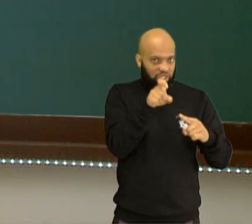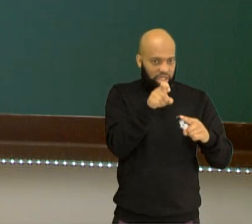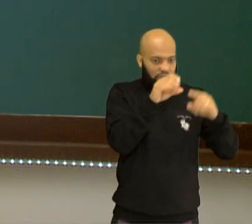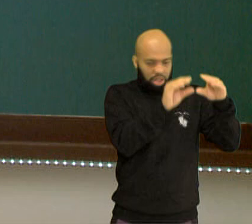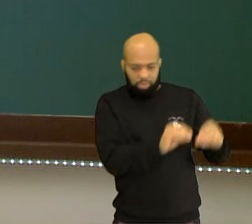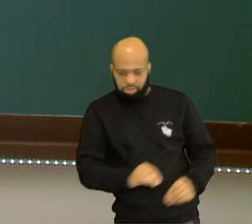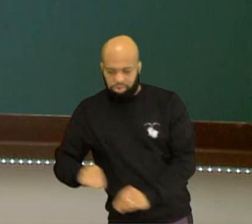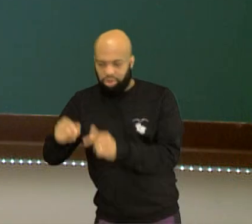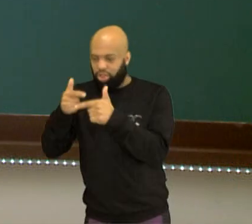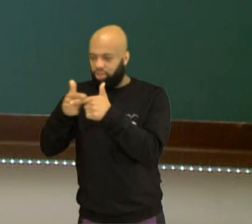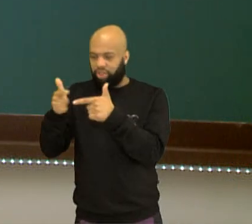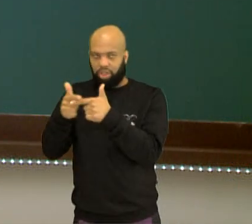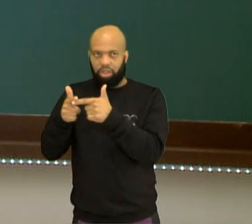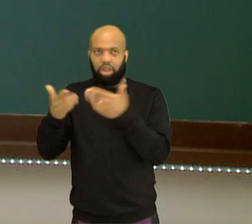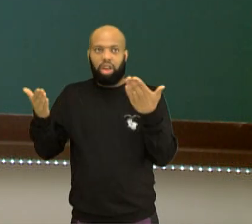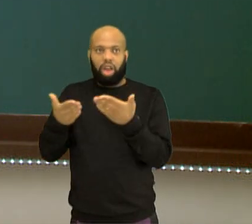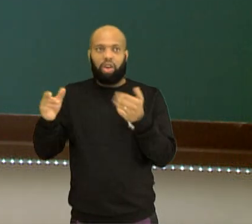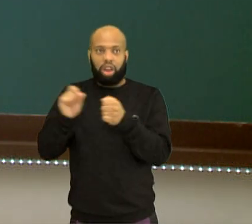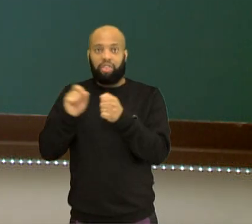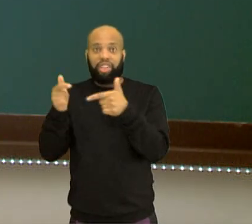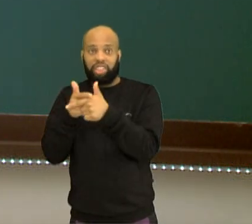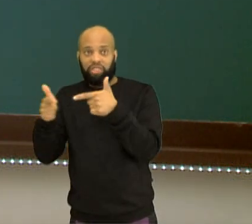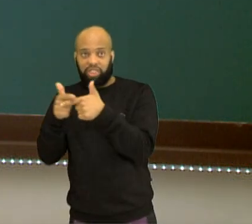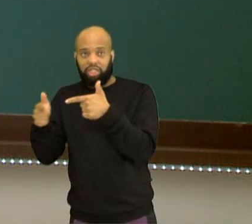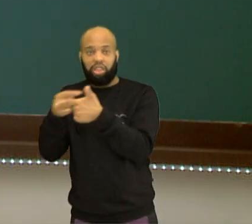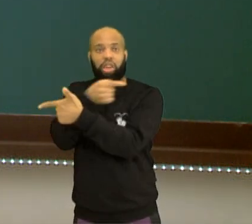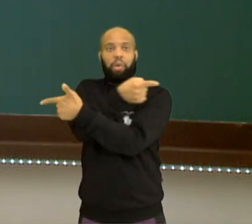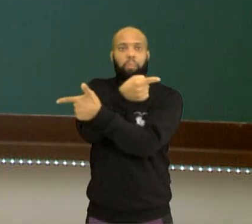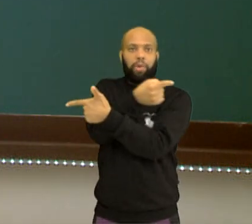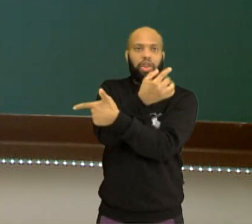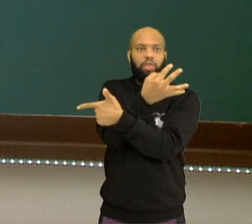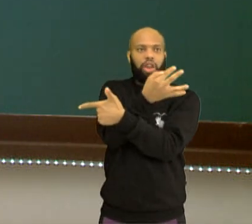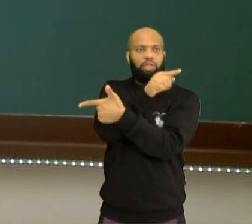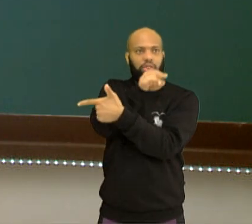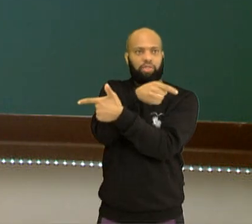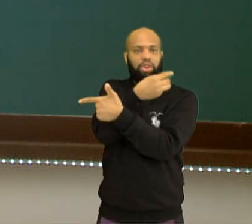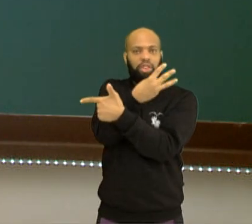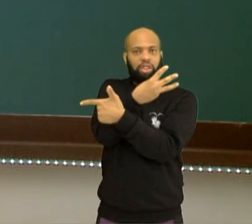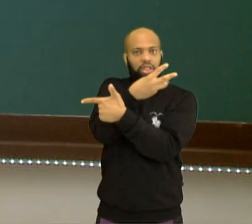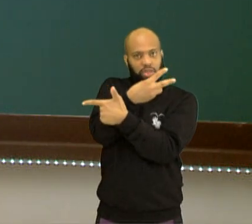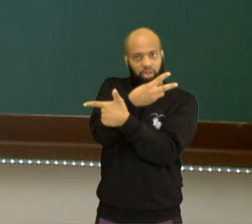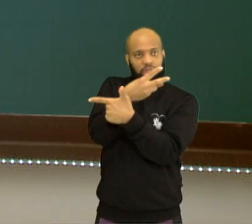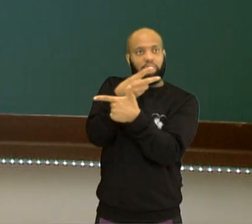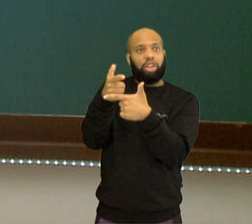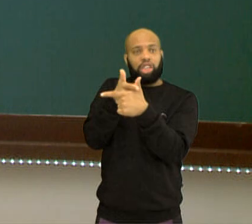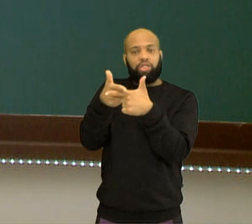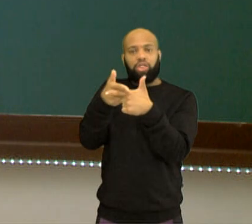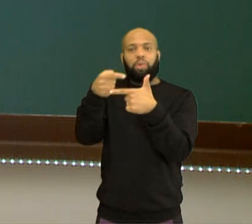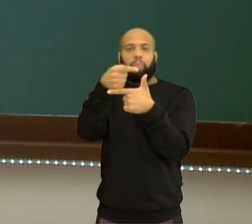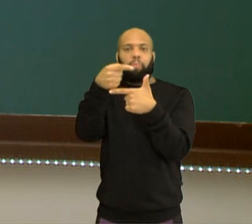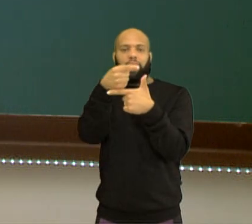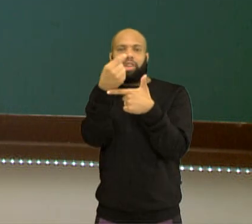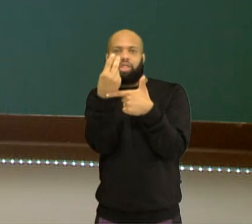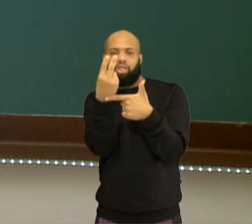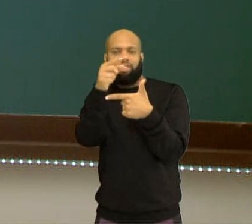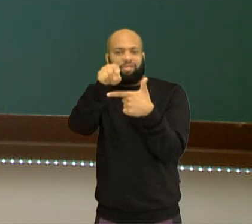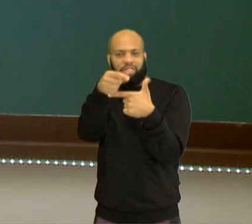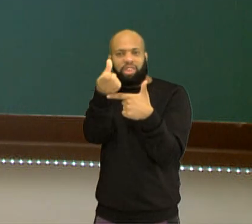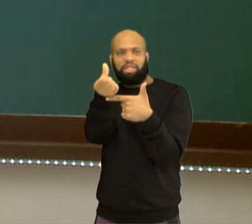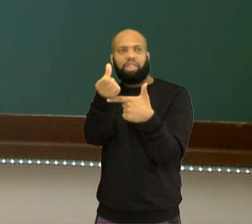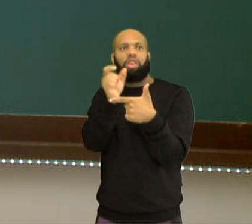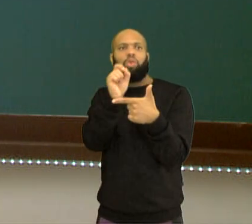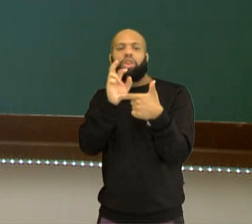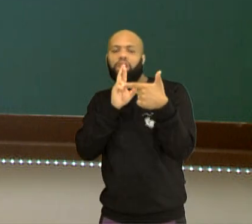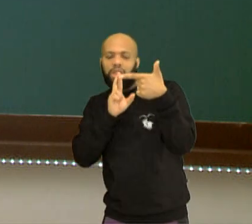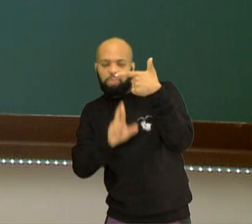bem. Fazendo essa divisão, menos 14,32 por menos 2,6, o que, que a